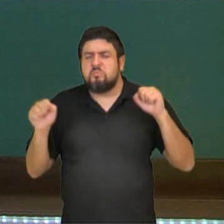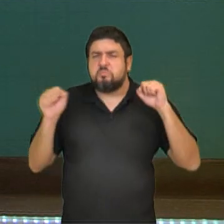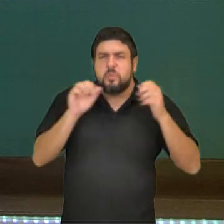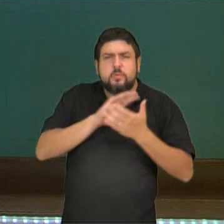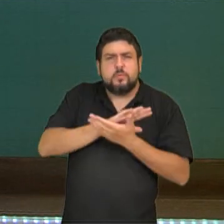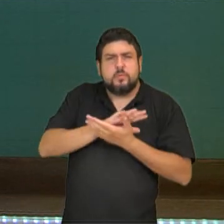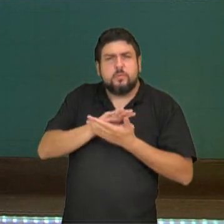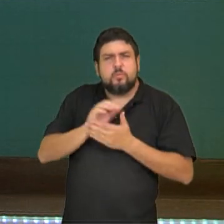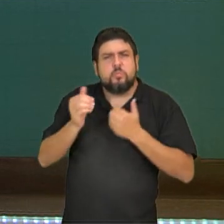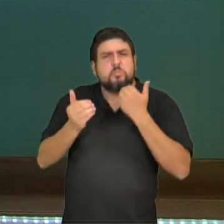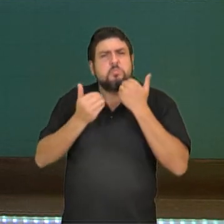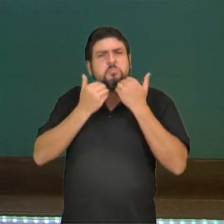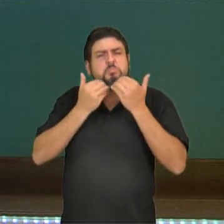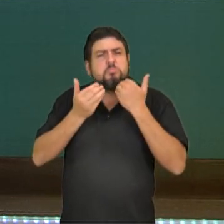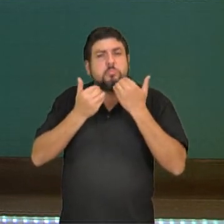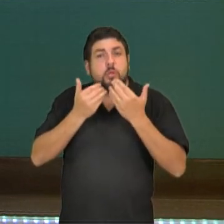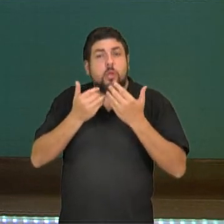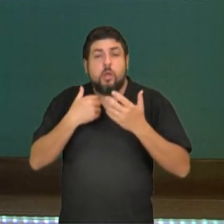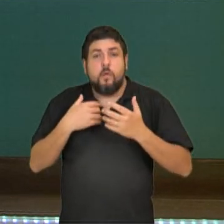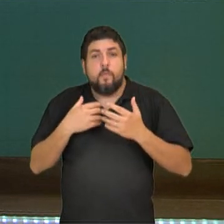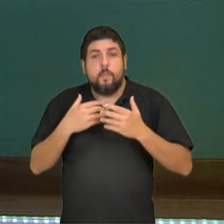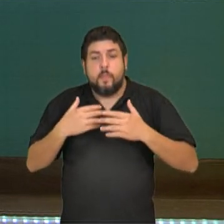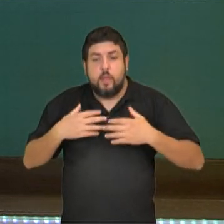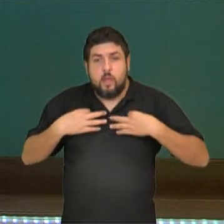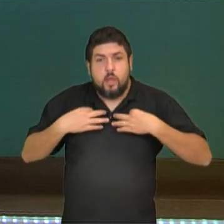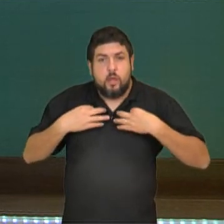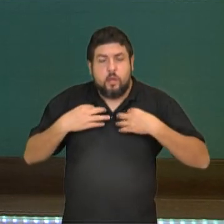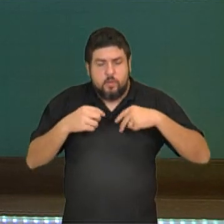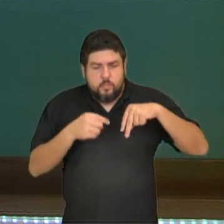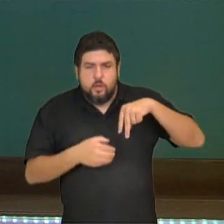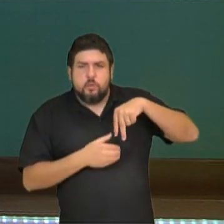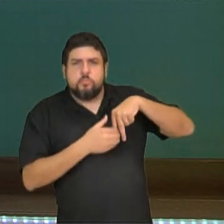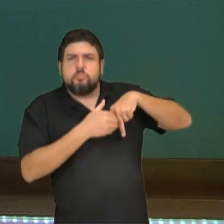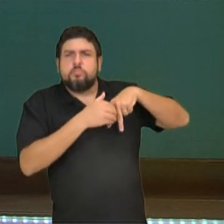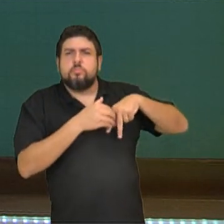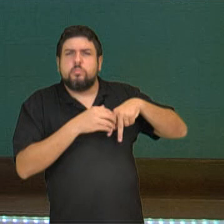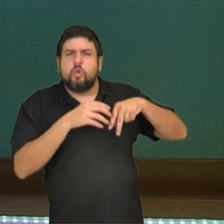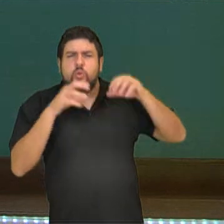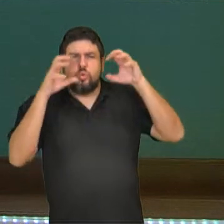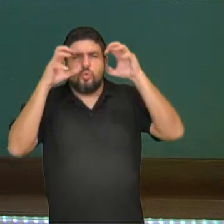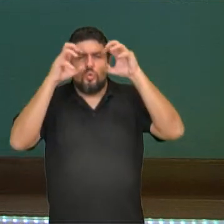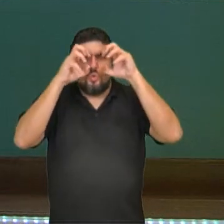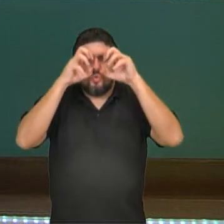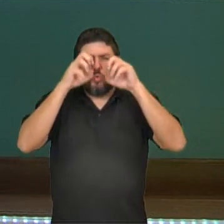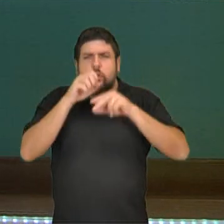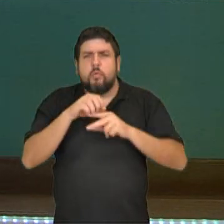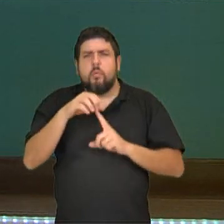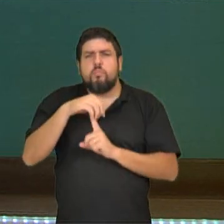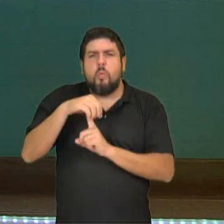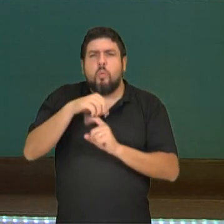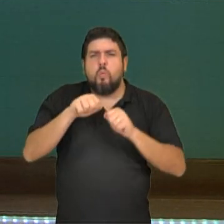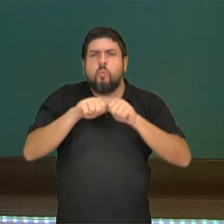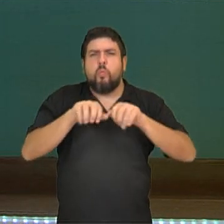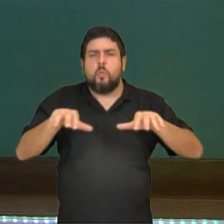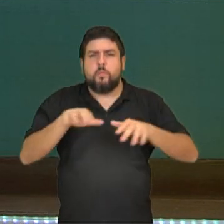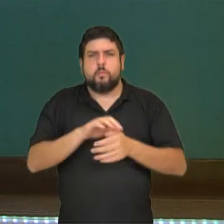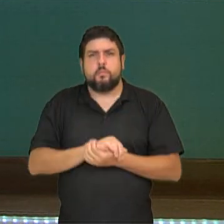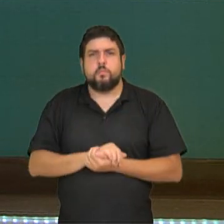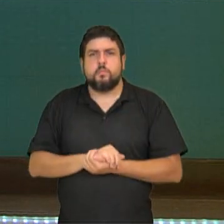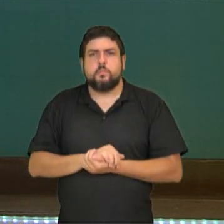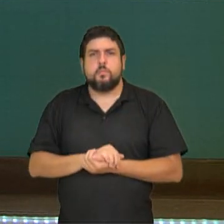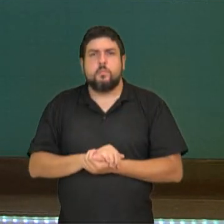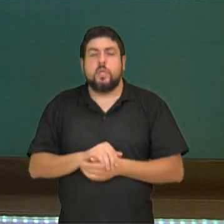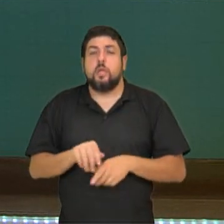roupa, né, o escuro que vai ficar é propício para a multiplicação desses organismos. Machucados